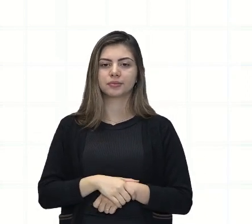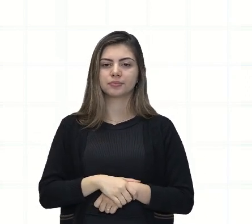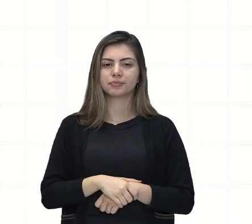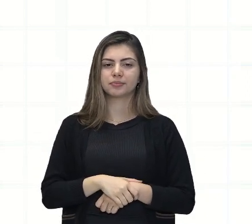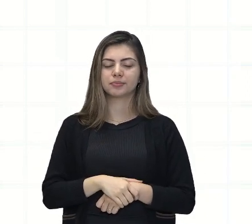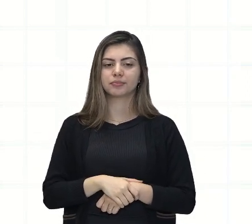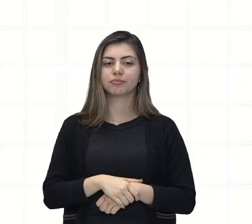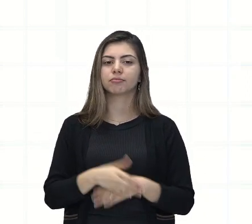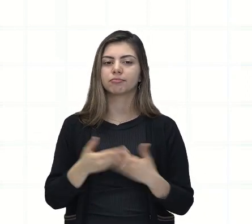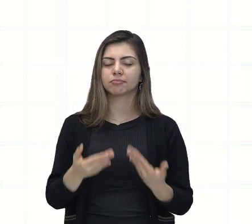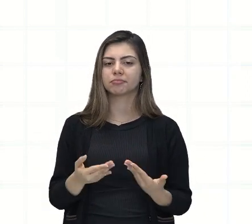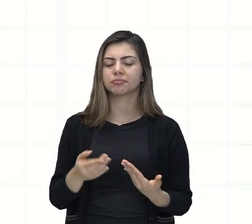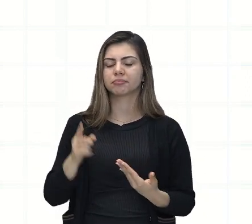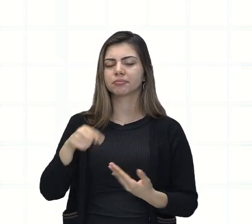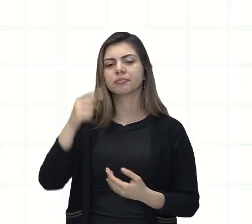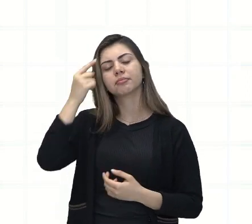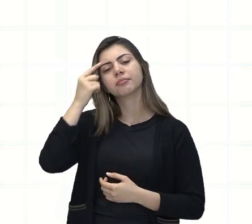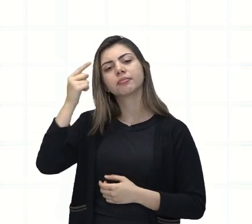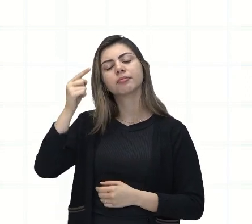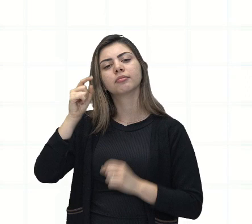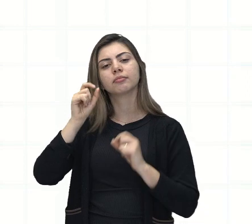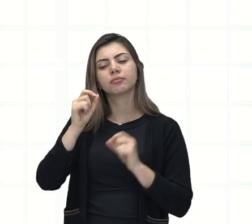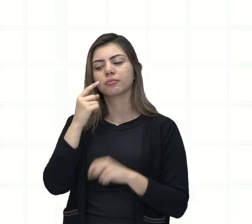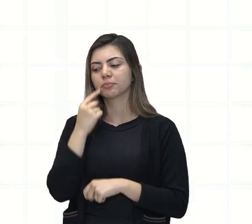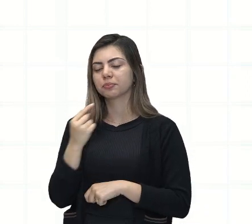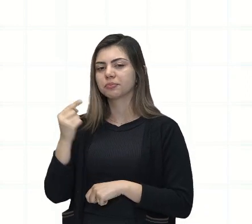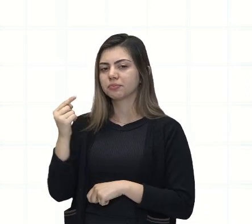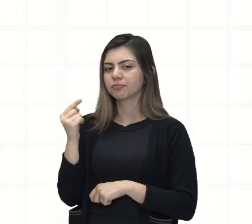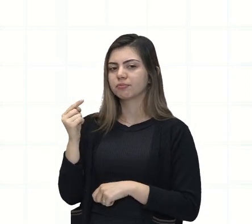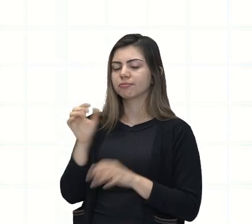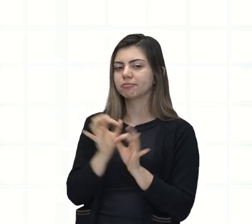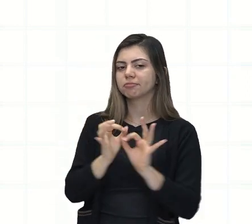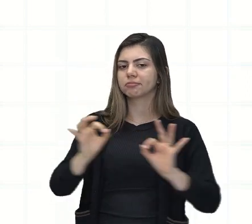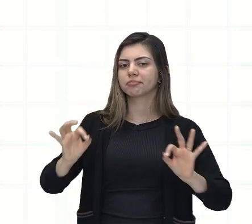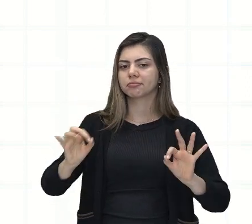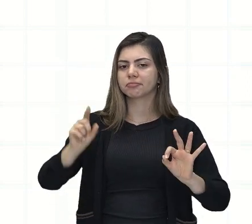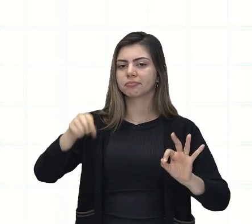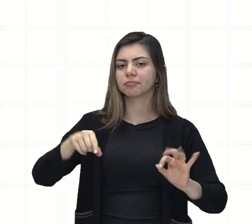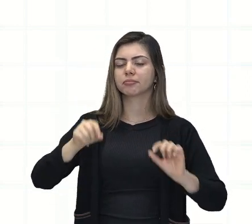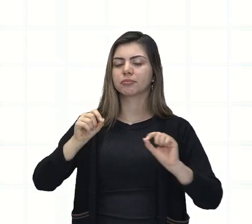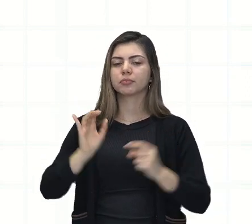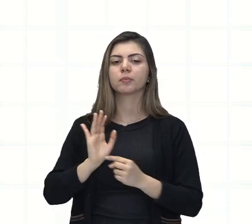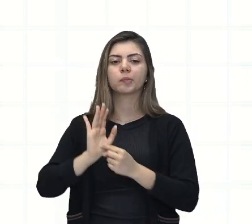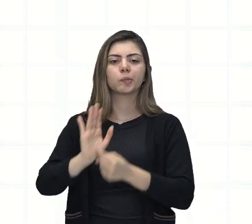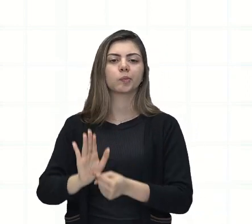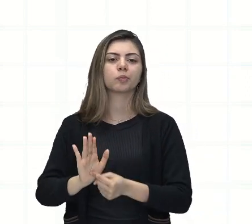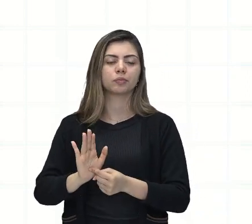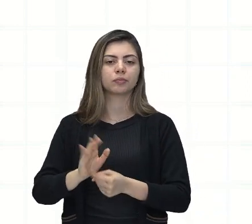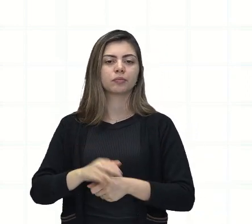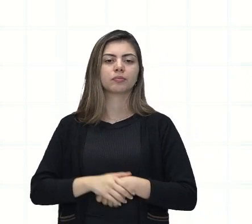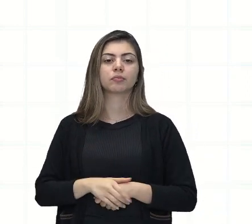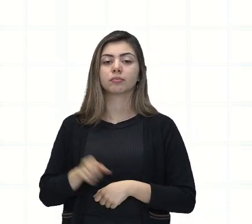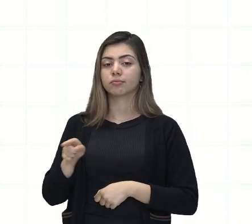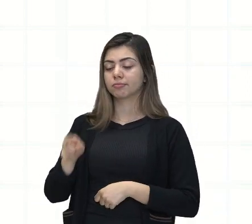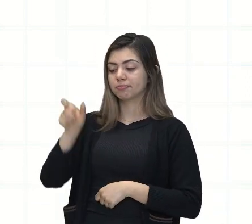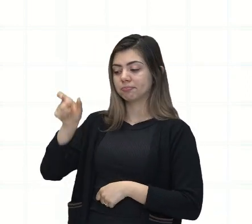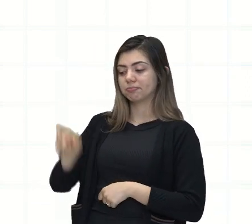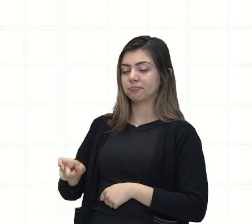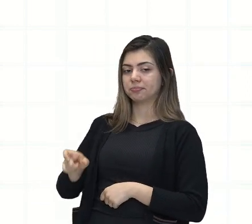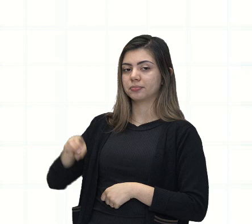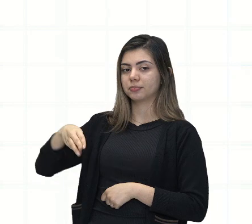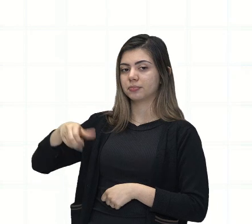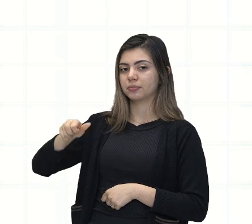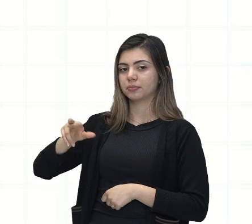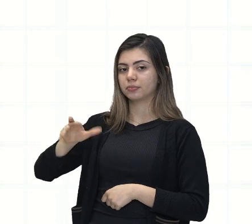faculdade. Então, a ideia aqui é enfatizar que esse ser, que